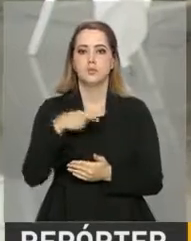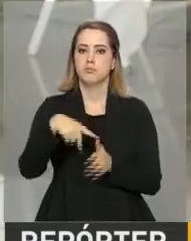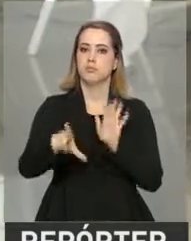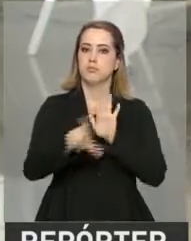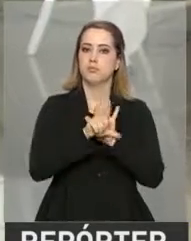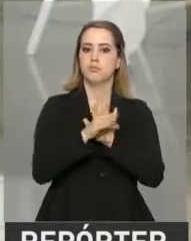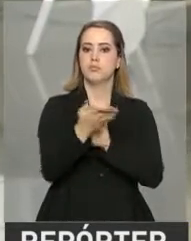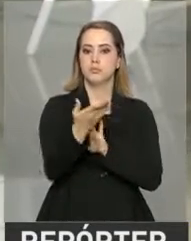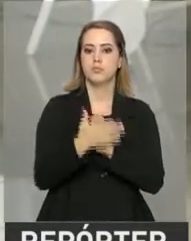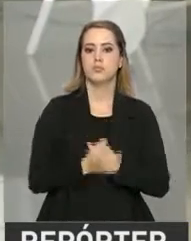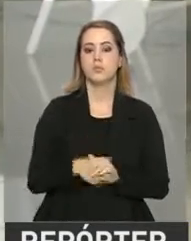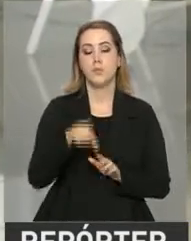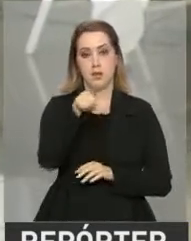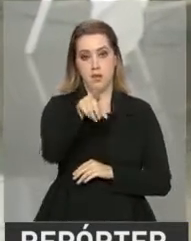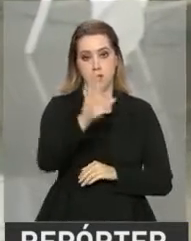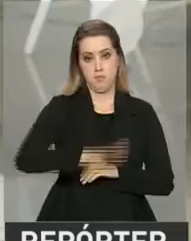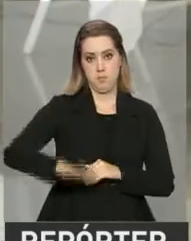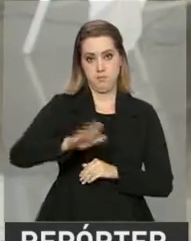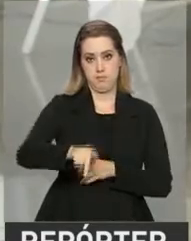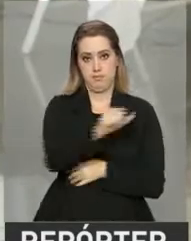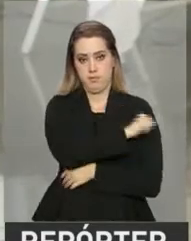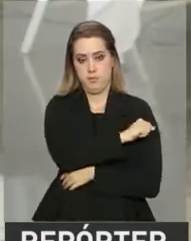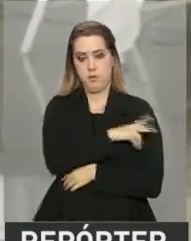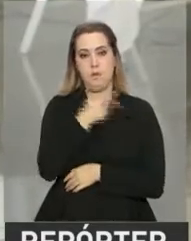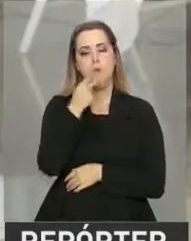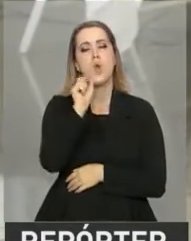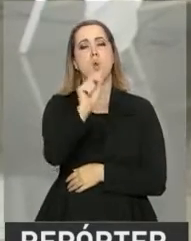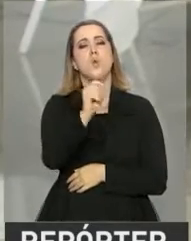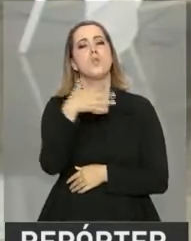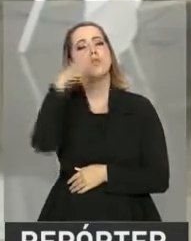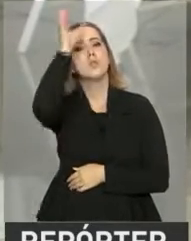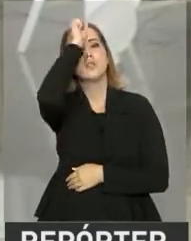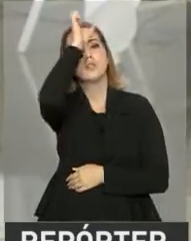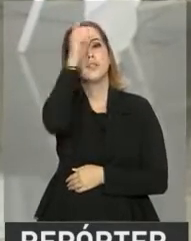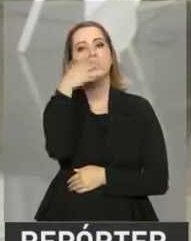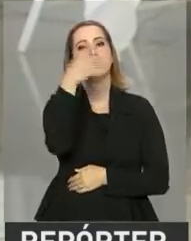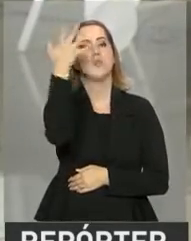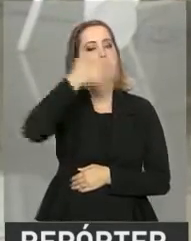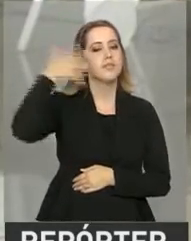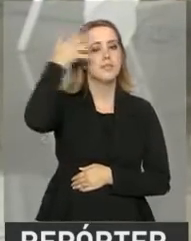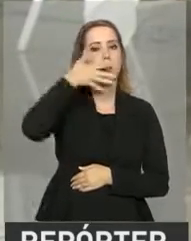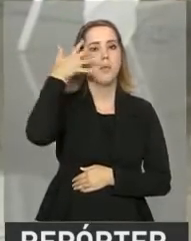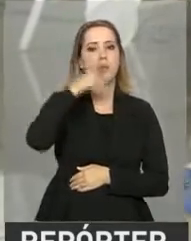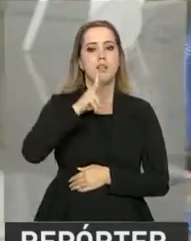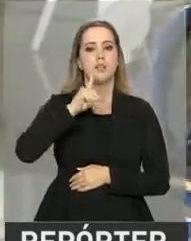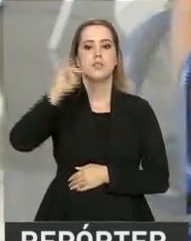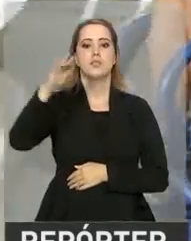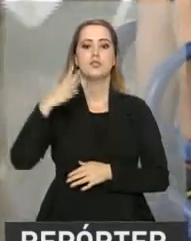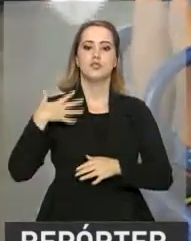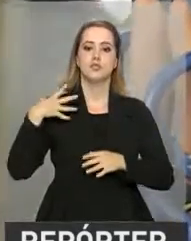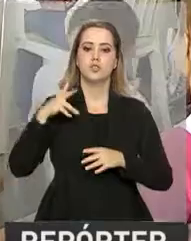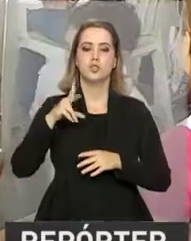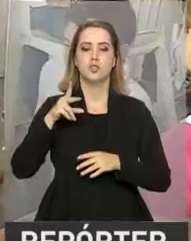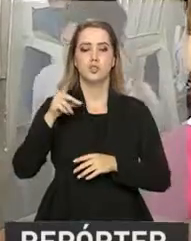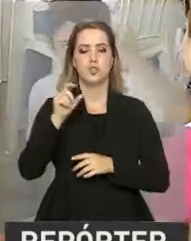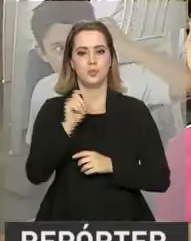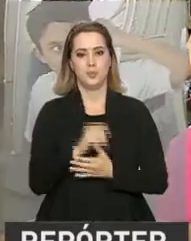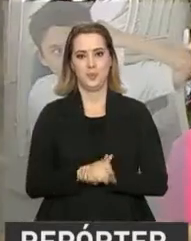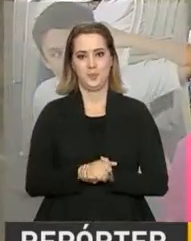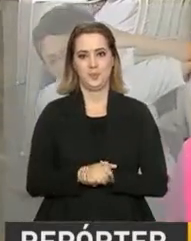Este pequeno estudante conta o que aprendeu na palestra sobre o Dia Nacional da Luta das Pessoas com Deficiência.